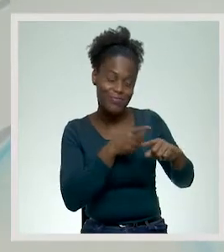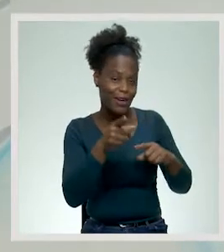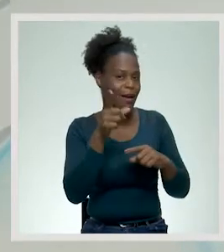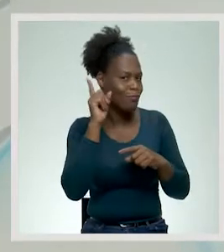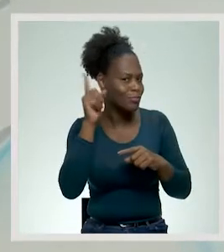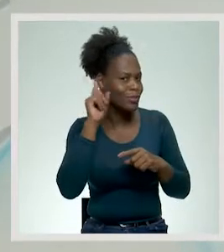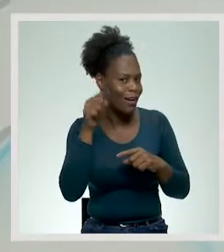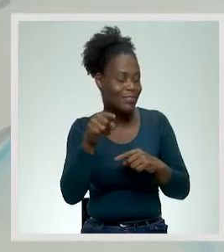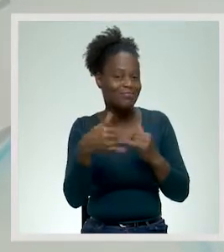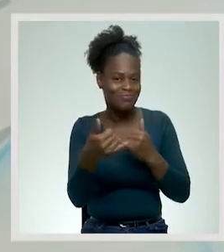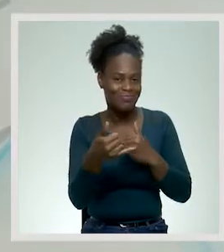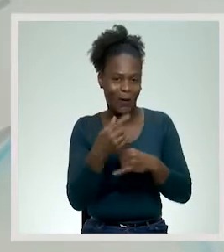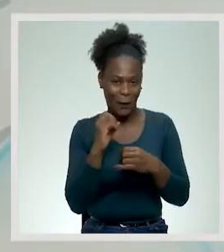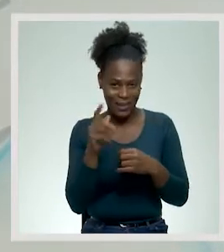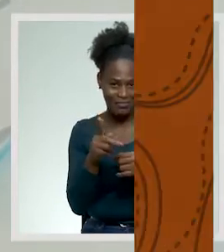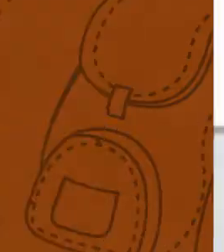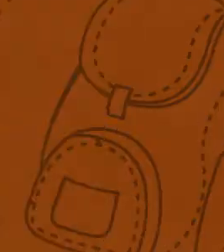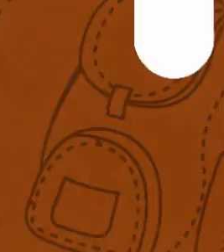muito importante, ok?